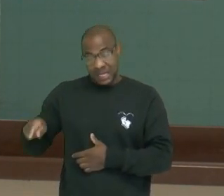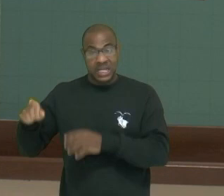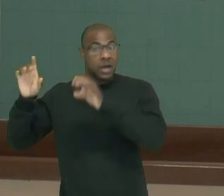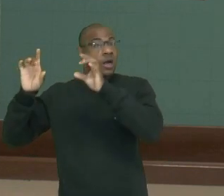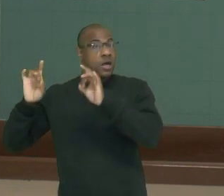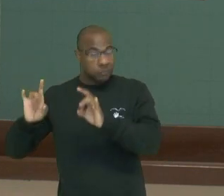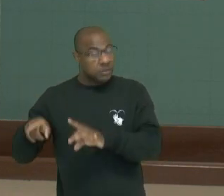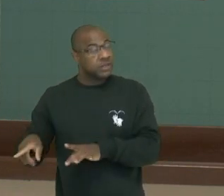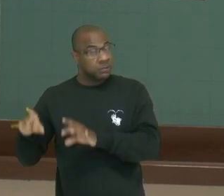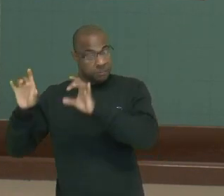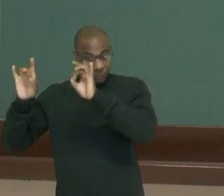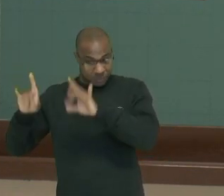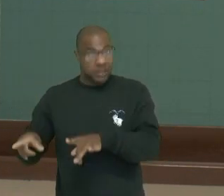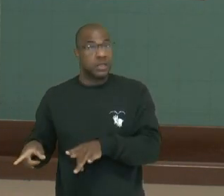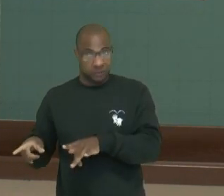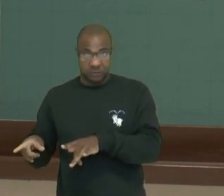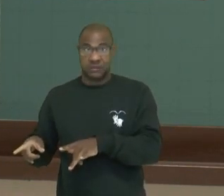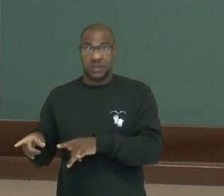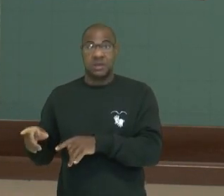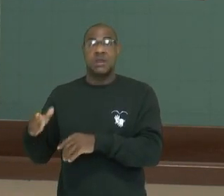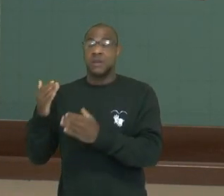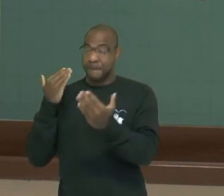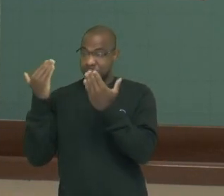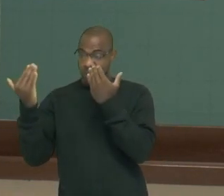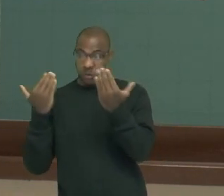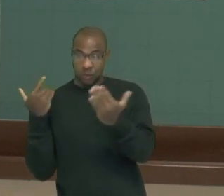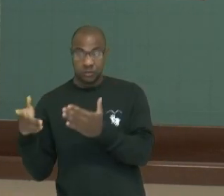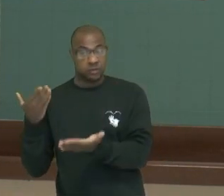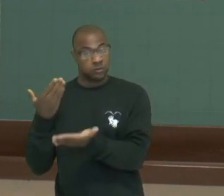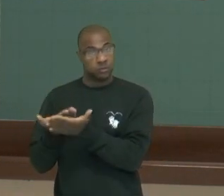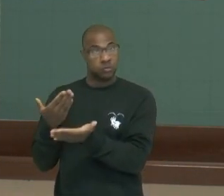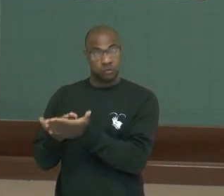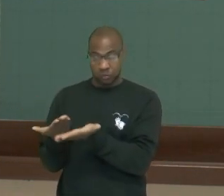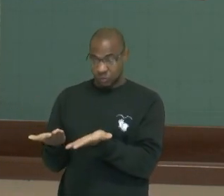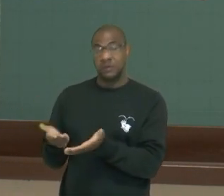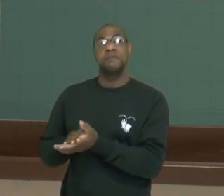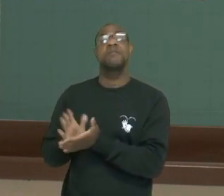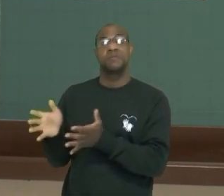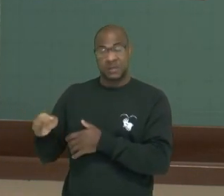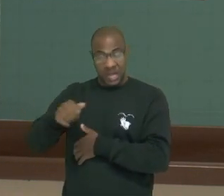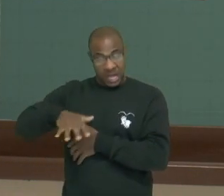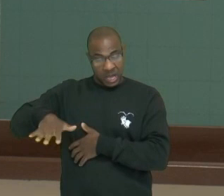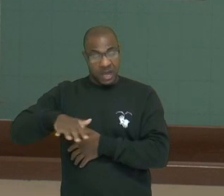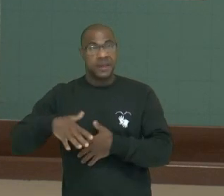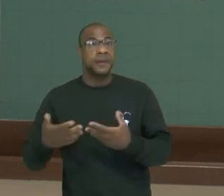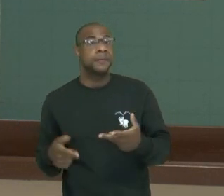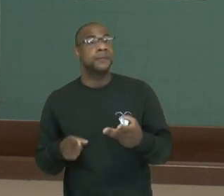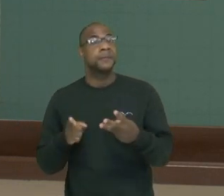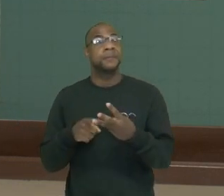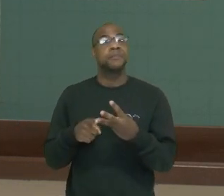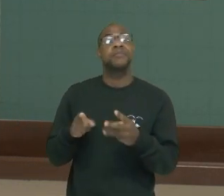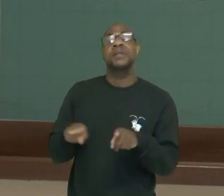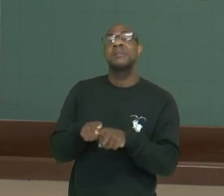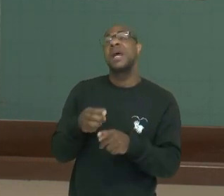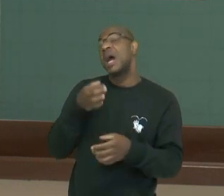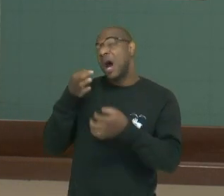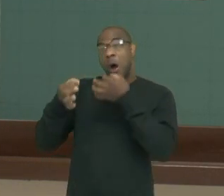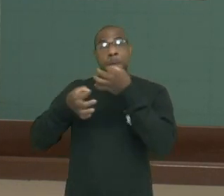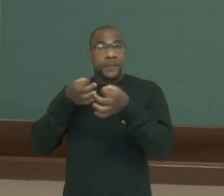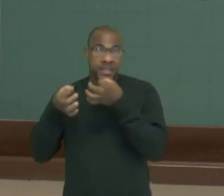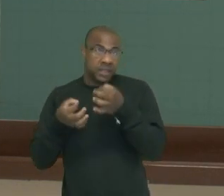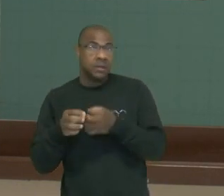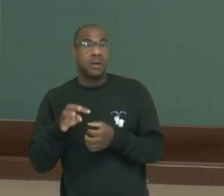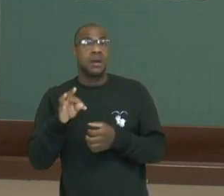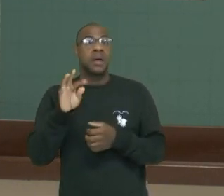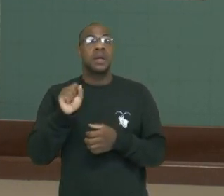psicologia, então ele, além da faculdade, ele teve uma especialização nessa área. E ainda a opinião, a tese a respeito